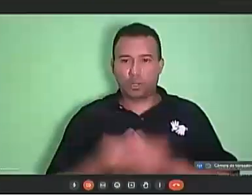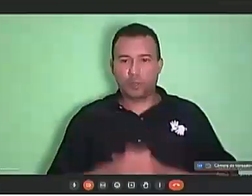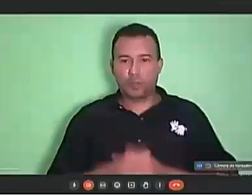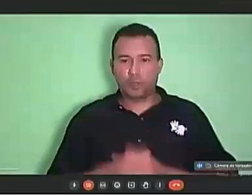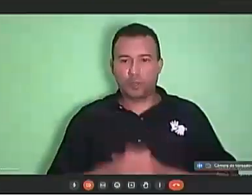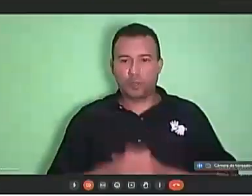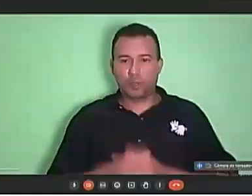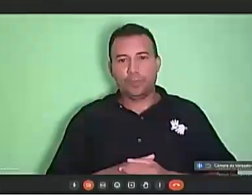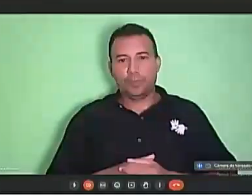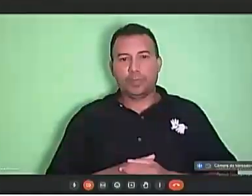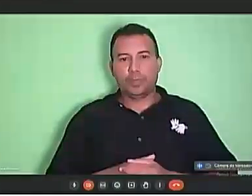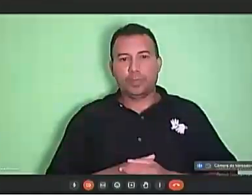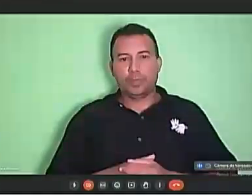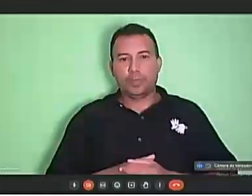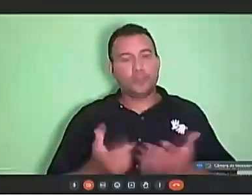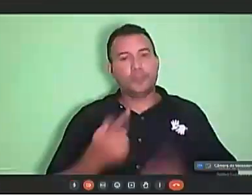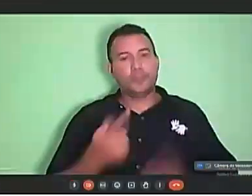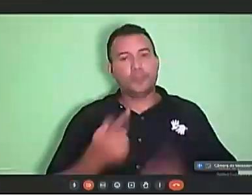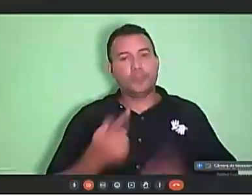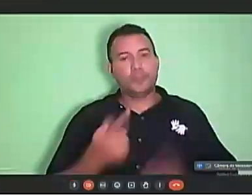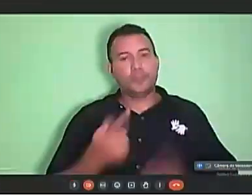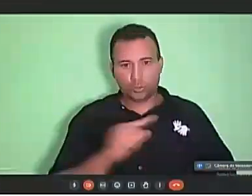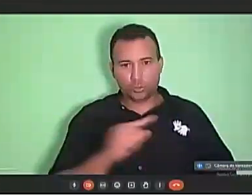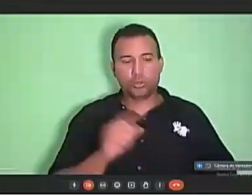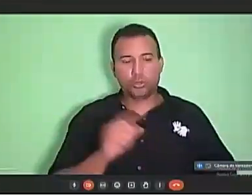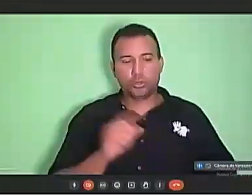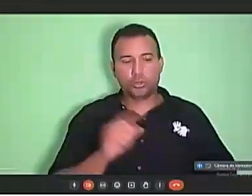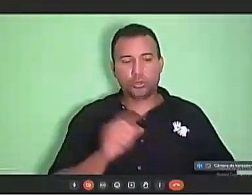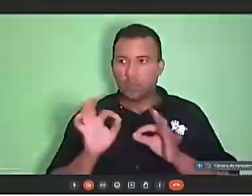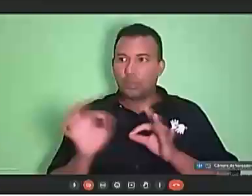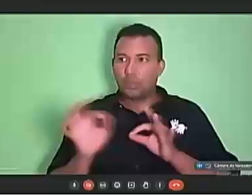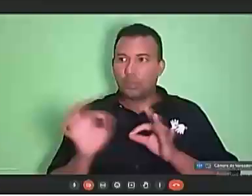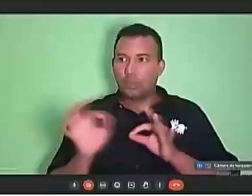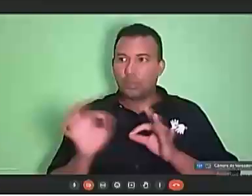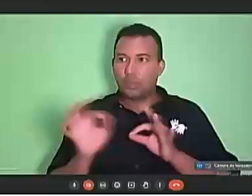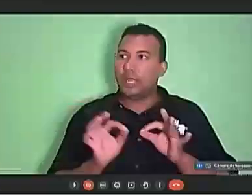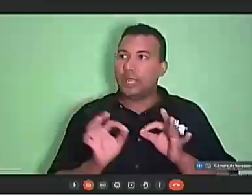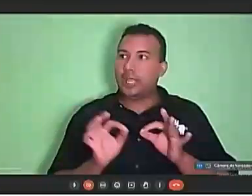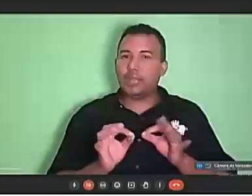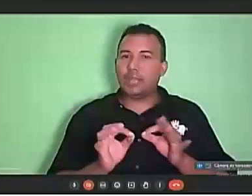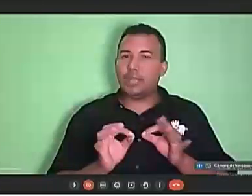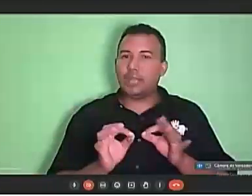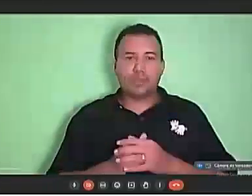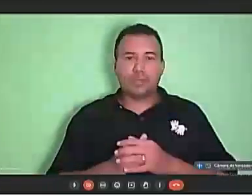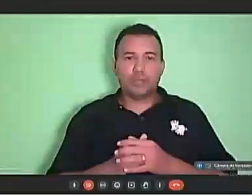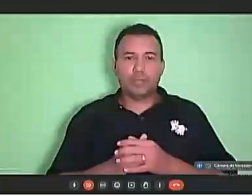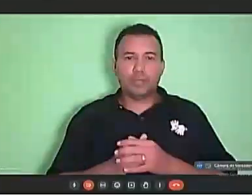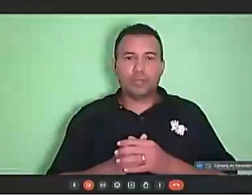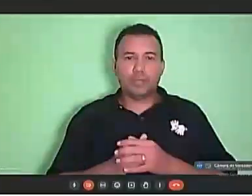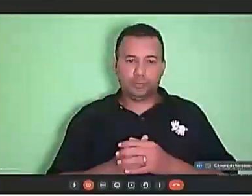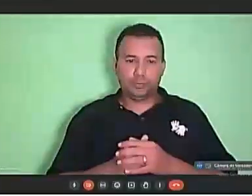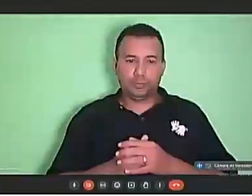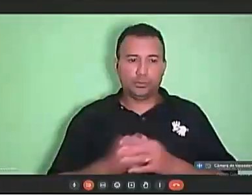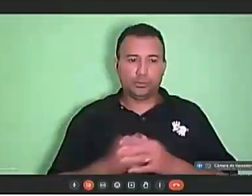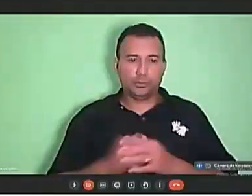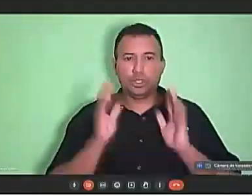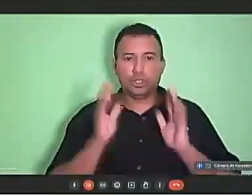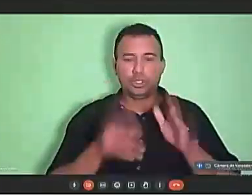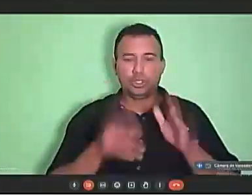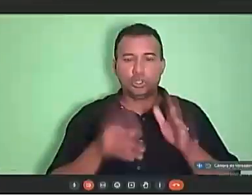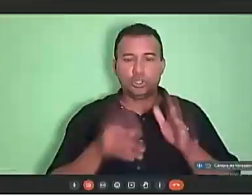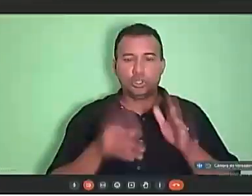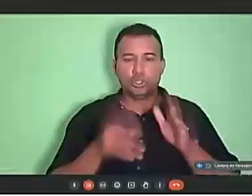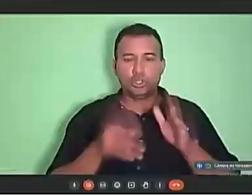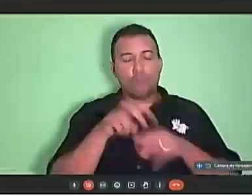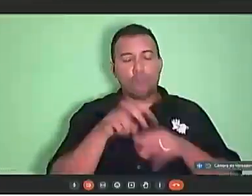A gente fez hipoteticamente reduções forçadas de níveis no programa computacional. Pegamos Porto Vitória e